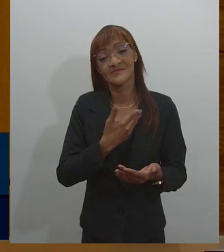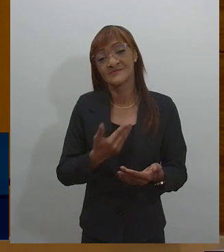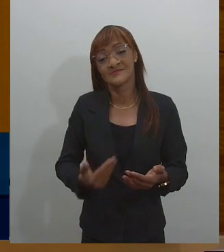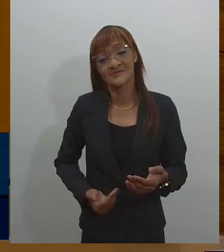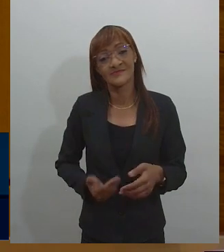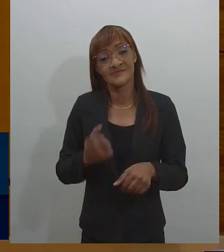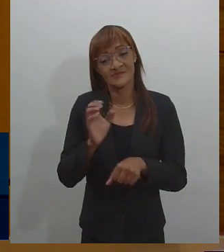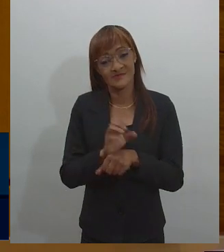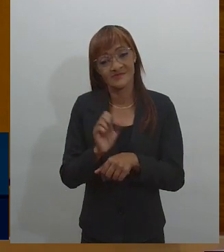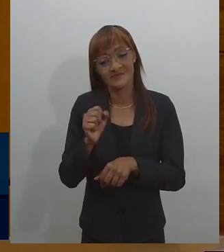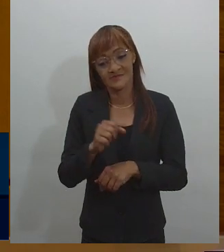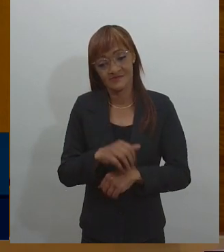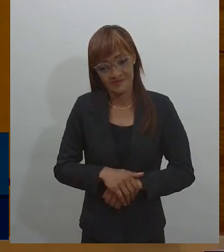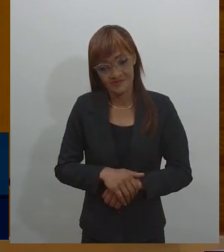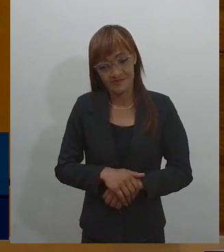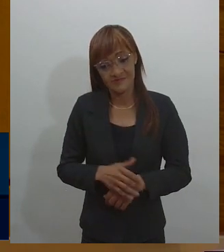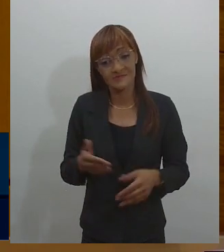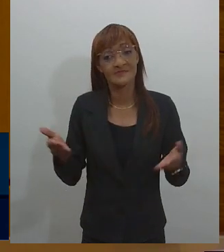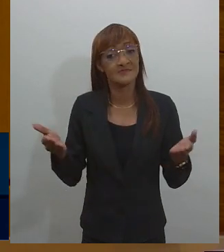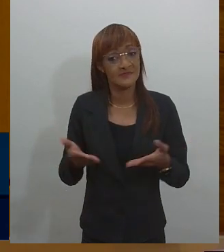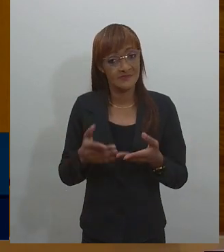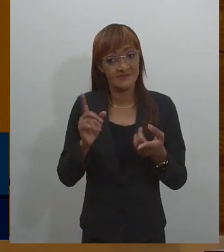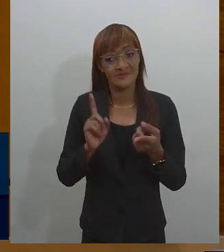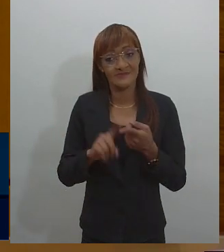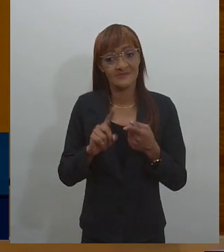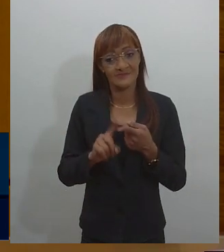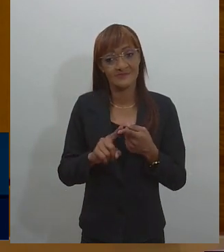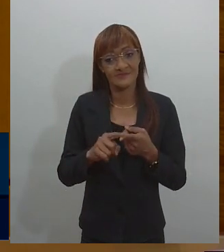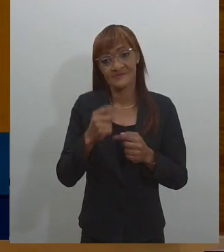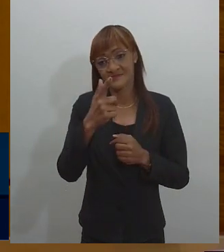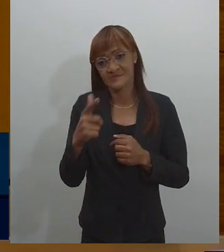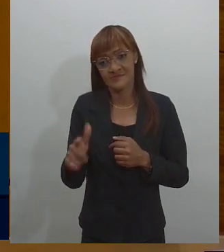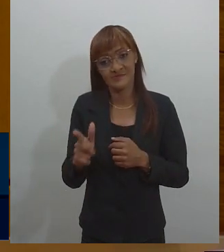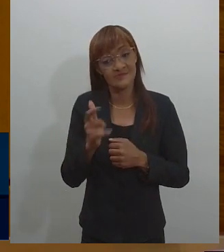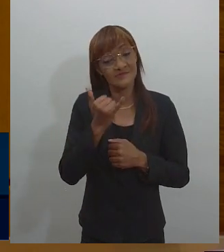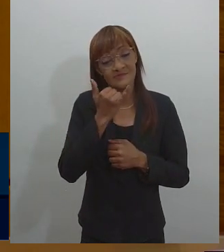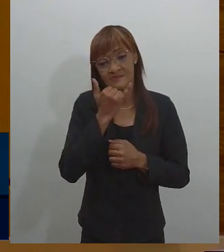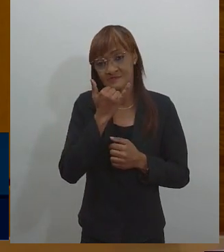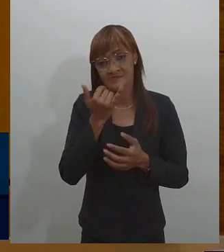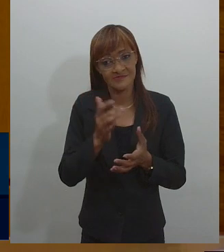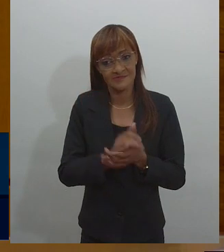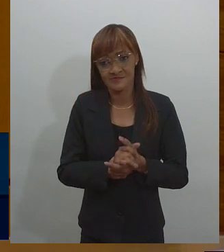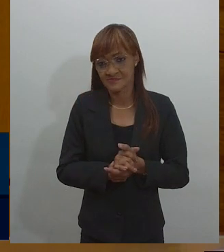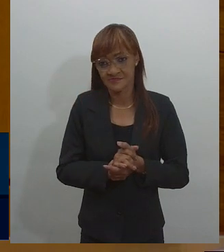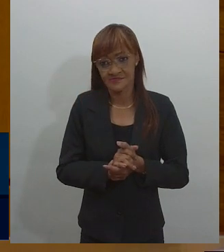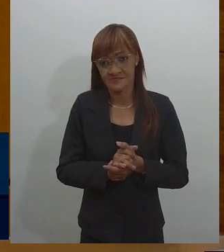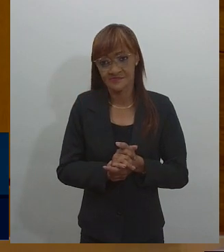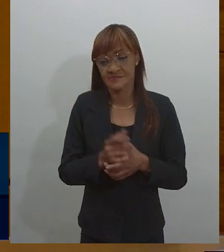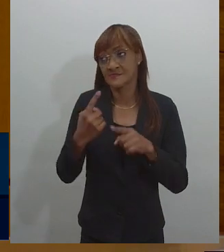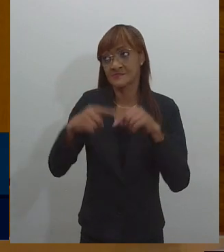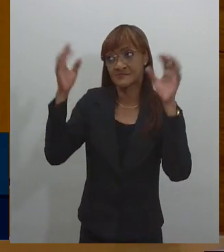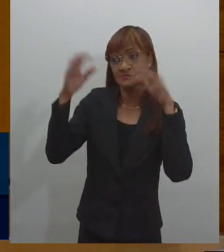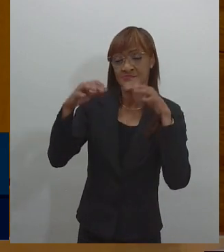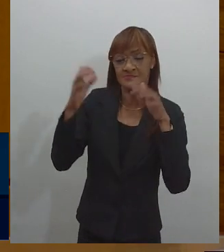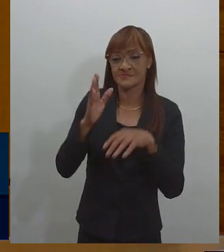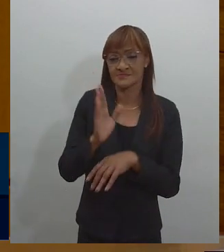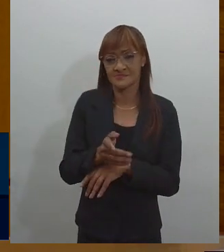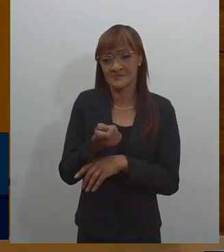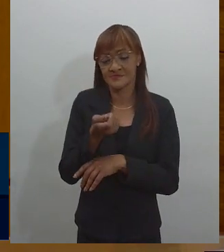não vão ter mais as desculpas que não estava se fazendo trabalho em virtude das chuvas. As chuvas já diminuíram consideravelmente e a gente